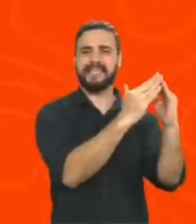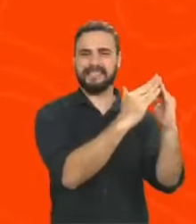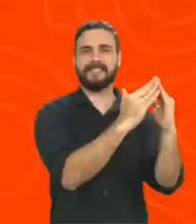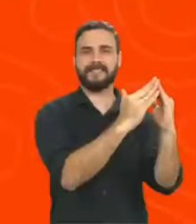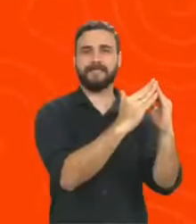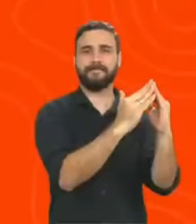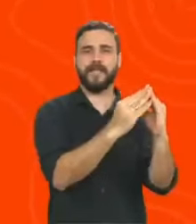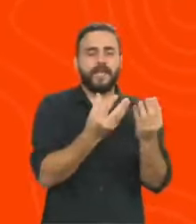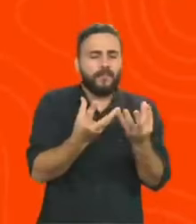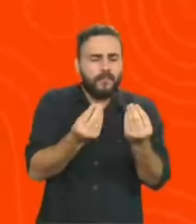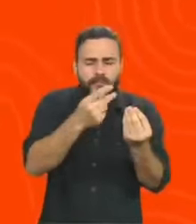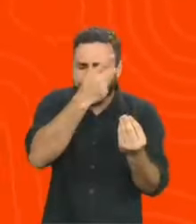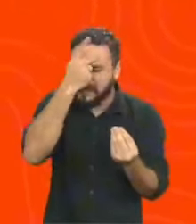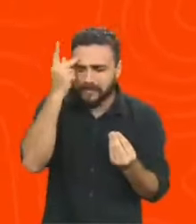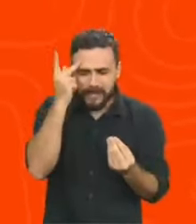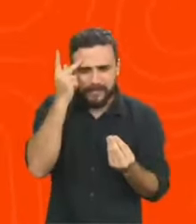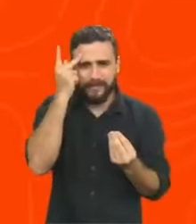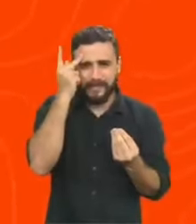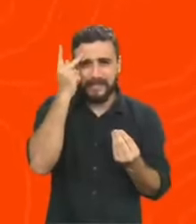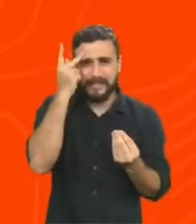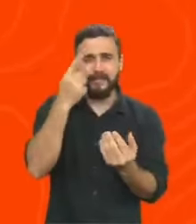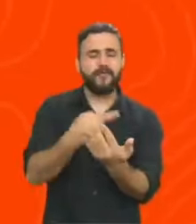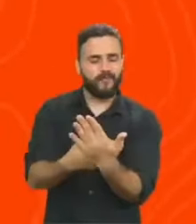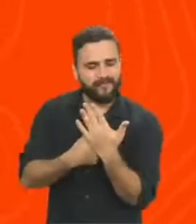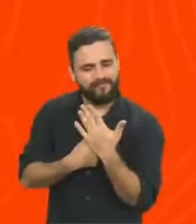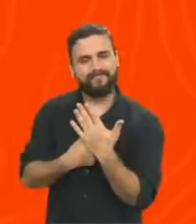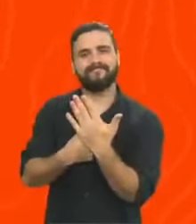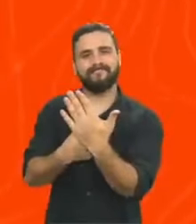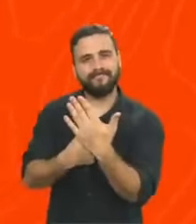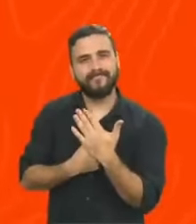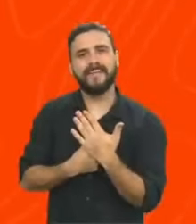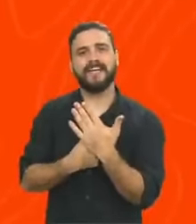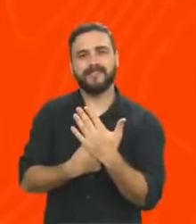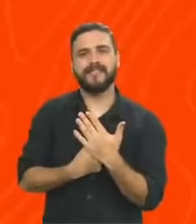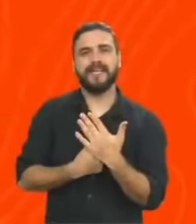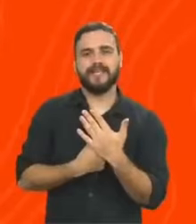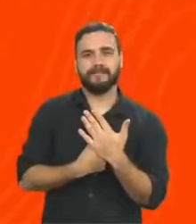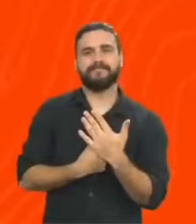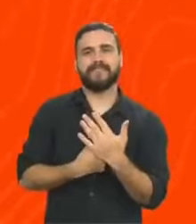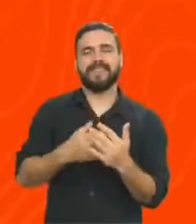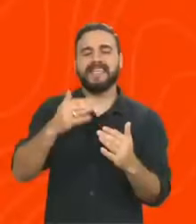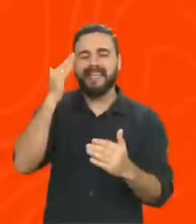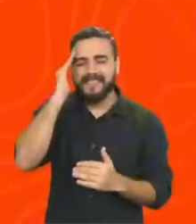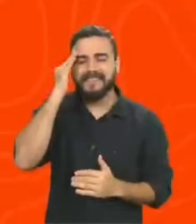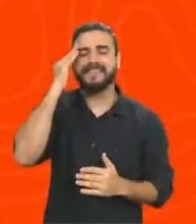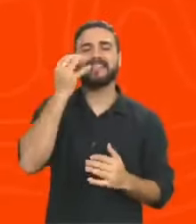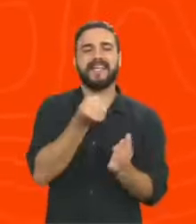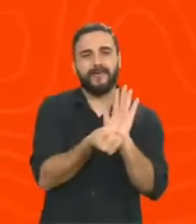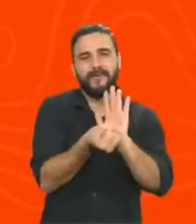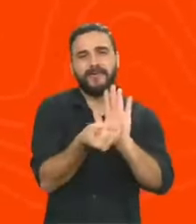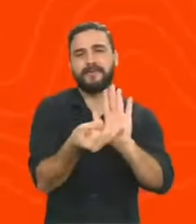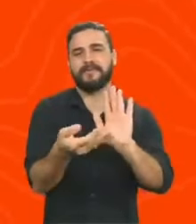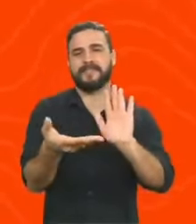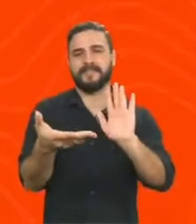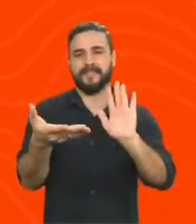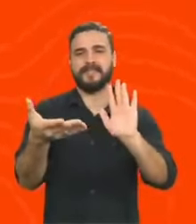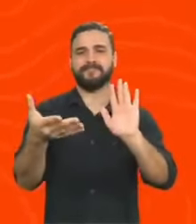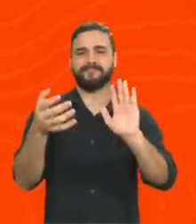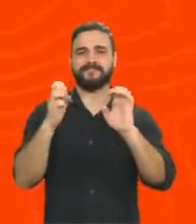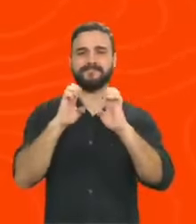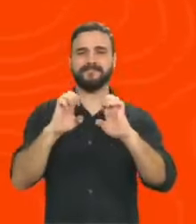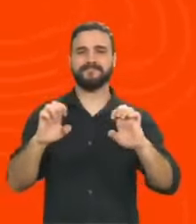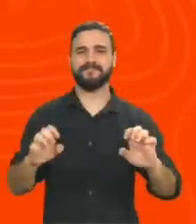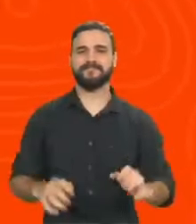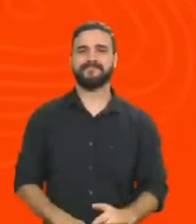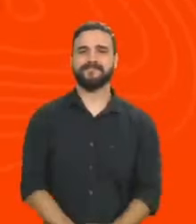um número incontável de pessoas que tiveram acesso, que ouviram o Evangelho. Glória a Deus. Juliano, a gente chegando aqui